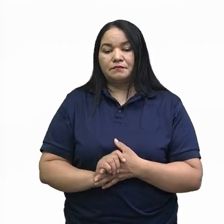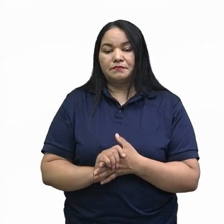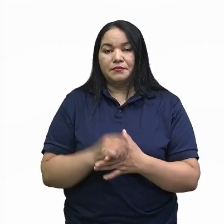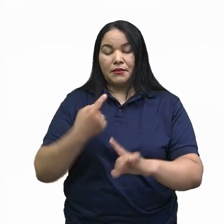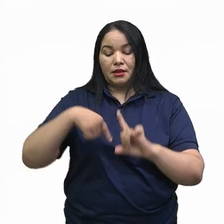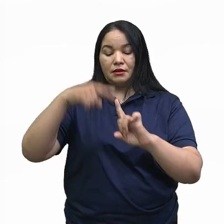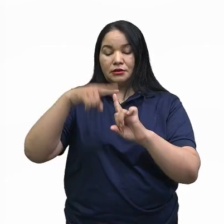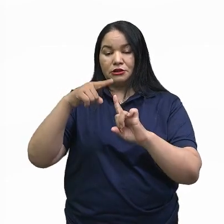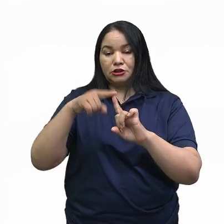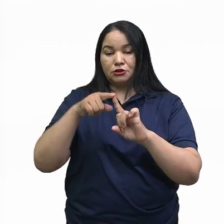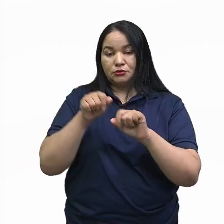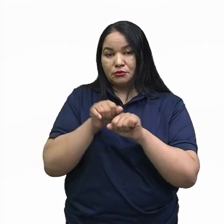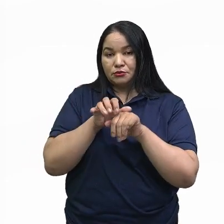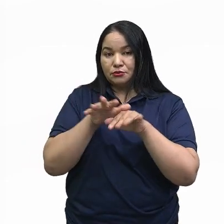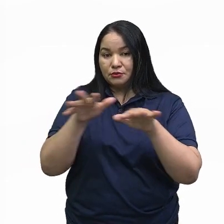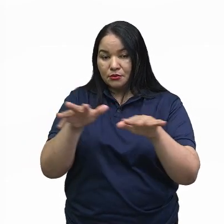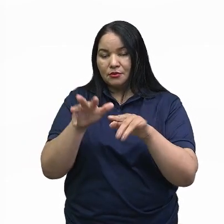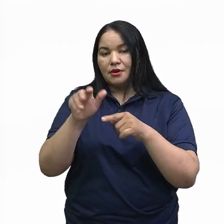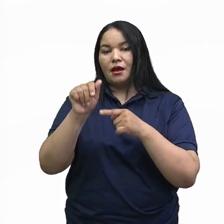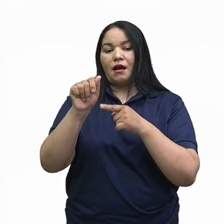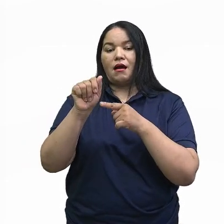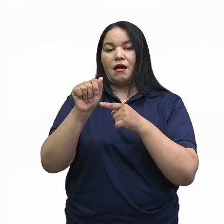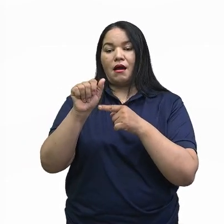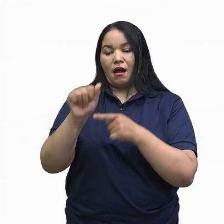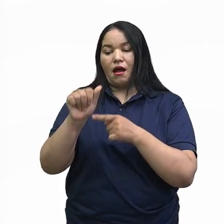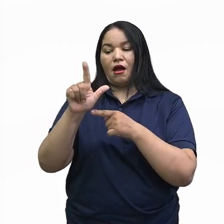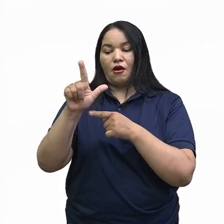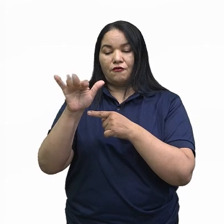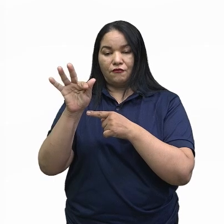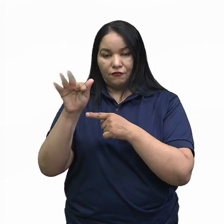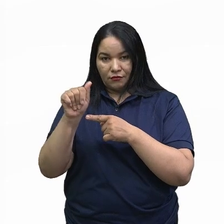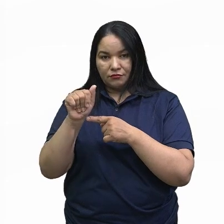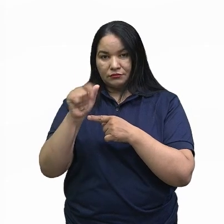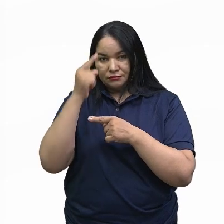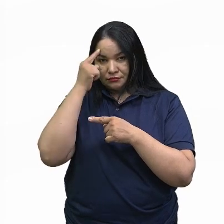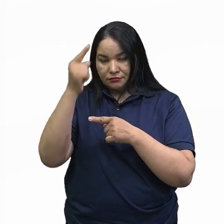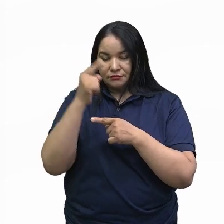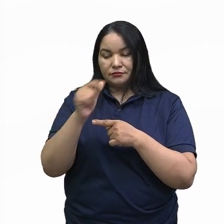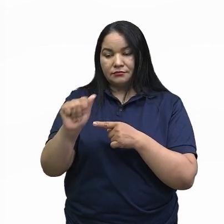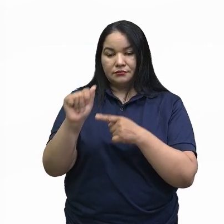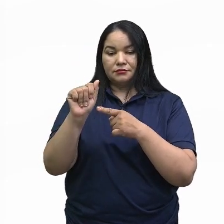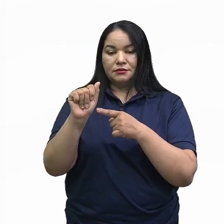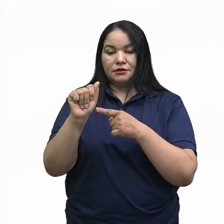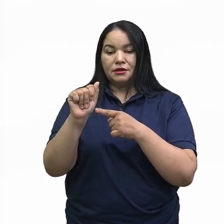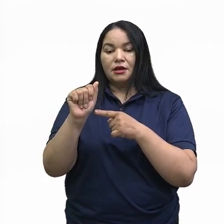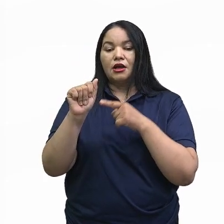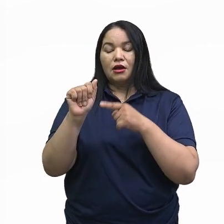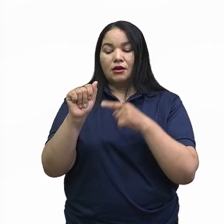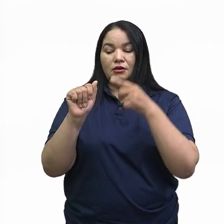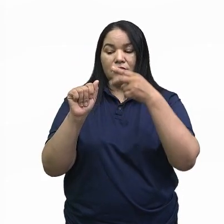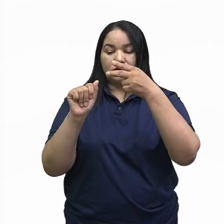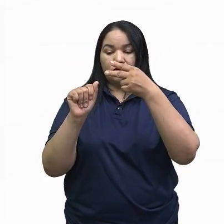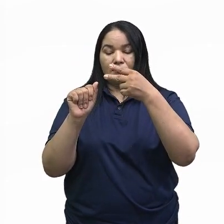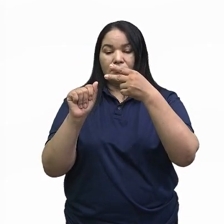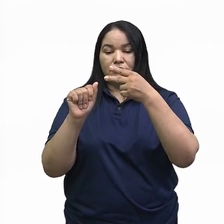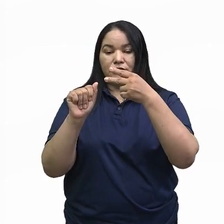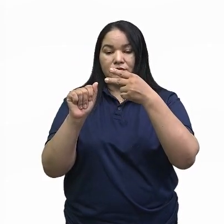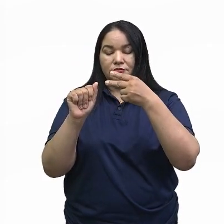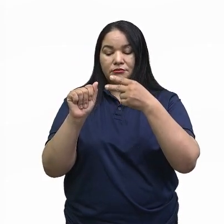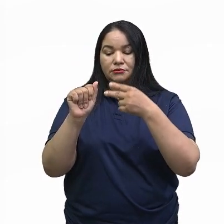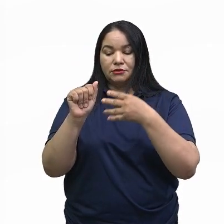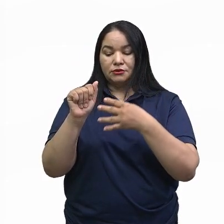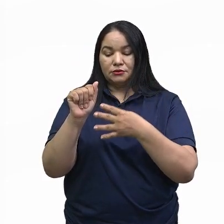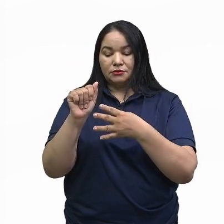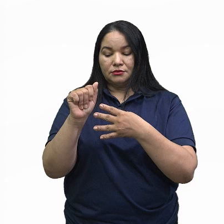de emissão é a alfa, tá? Então, a emissão da alfa, a gente tem o número 2 embaixo, que é o número de prótons, e o